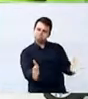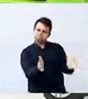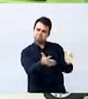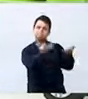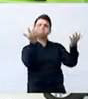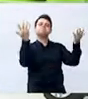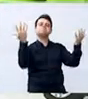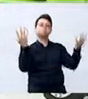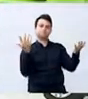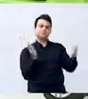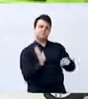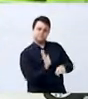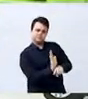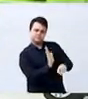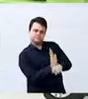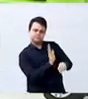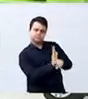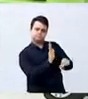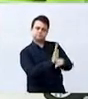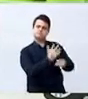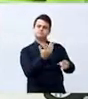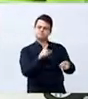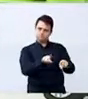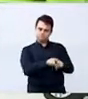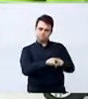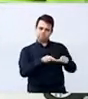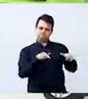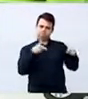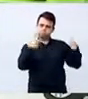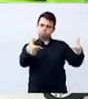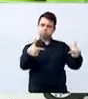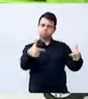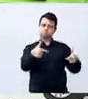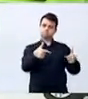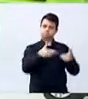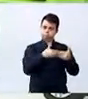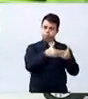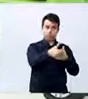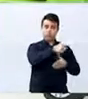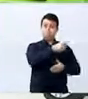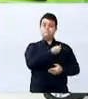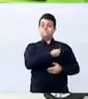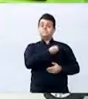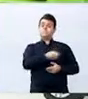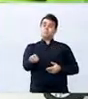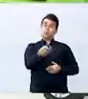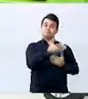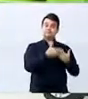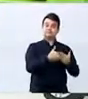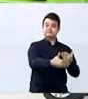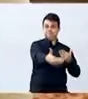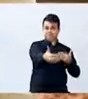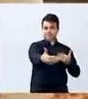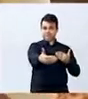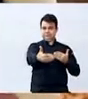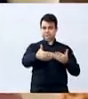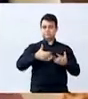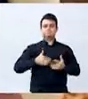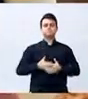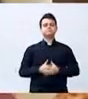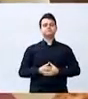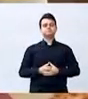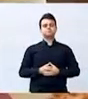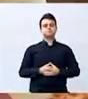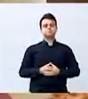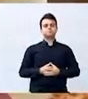a estimulação, né, desse enfrentamento, desse novo modo de funcionar com essa sequela. Nós temos